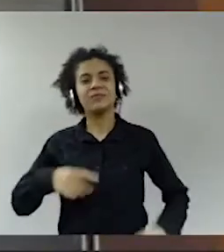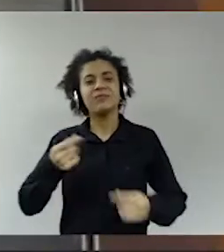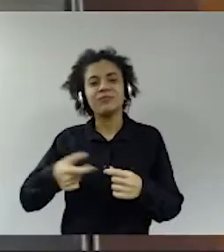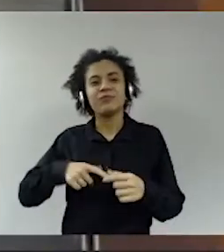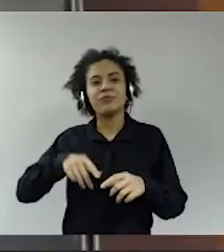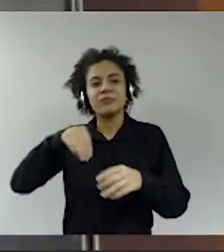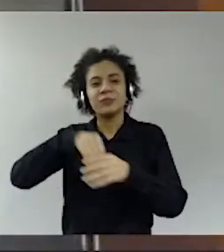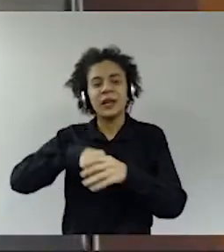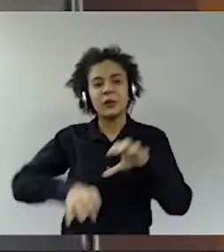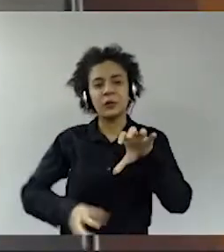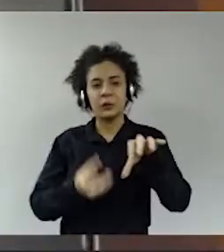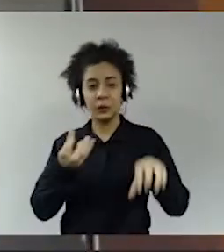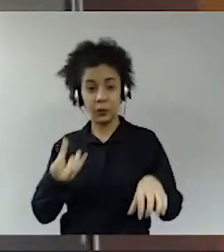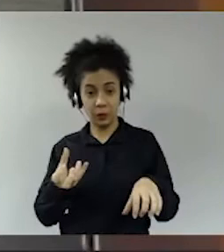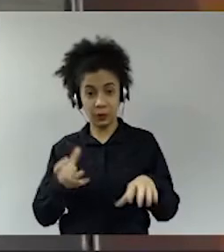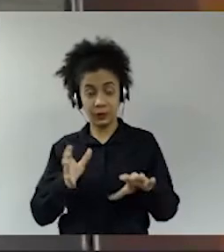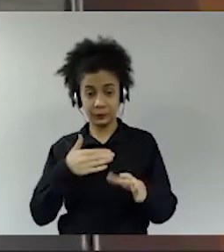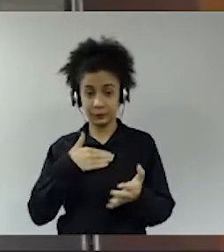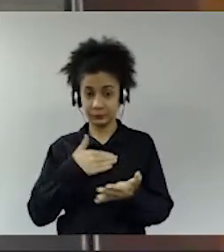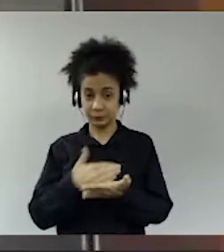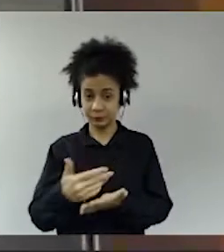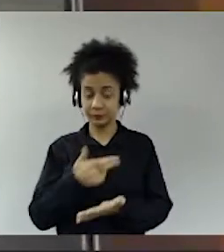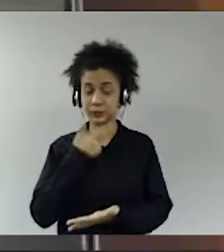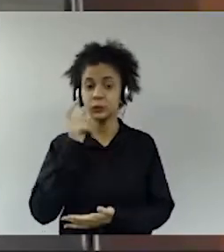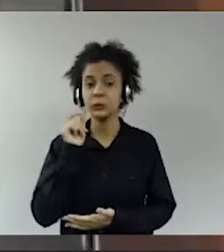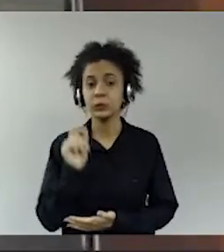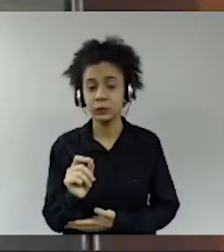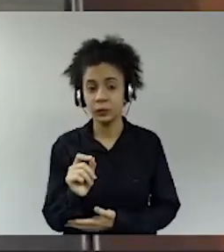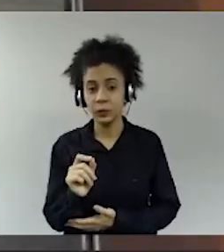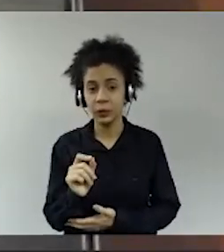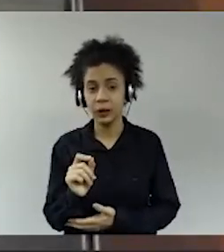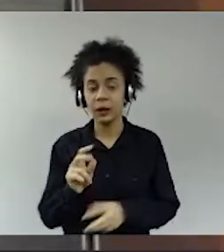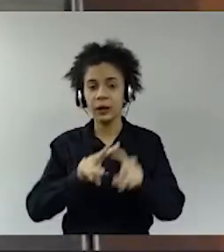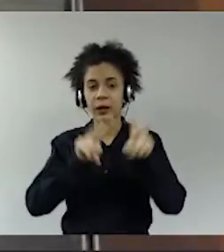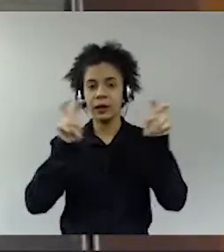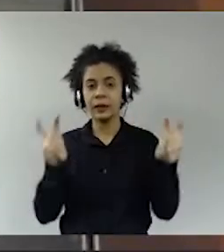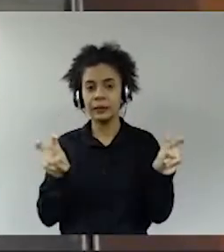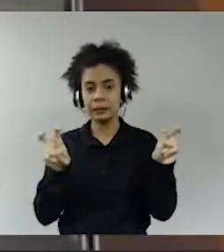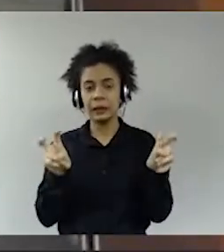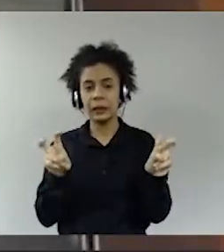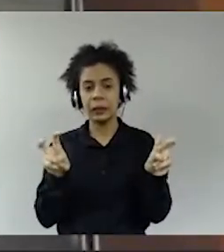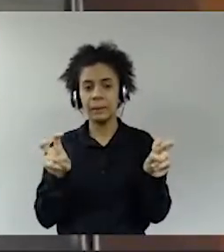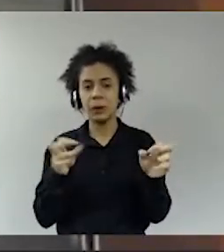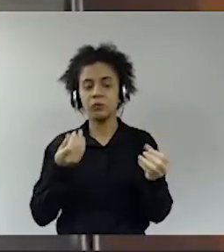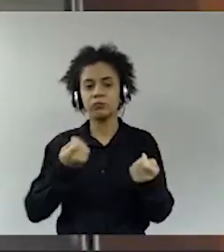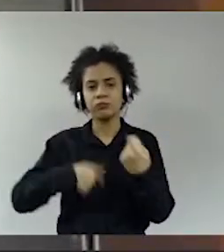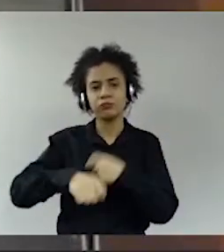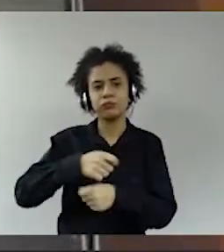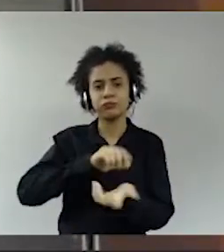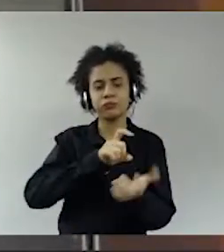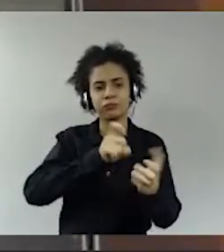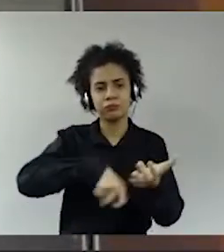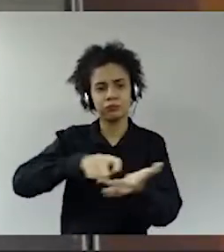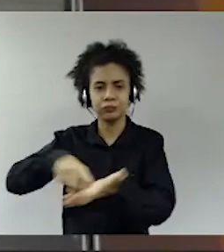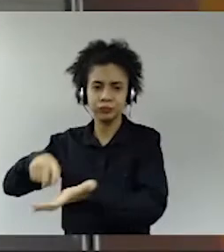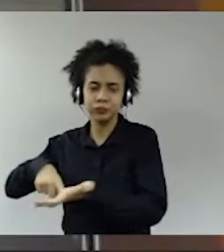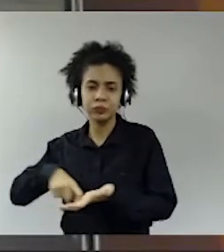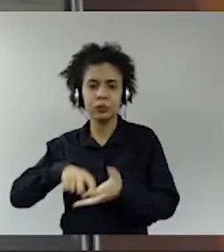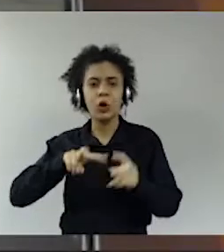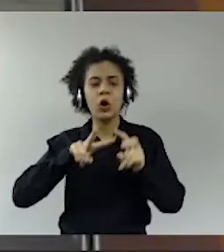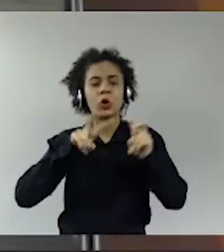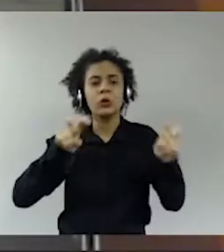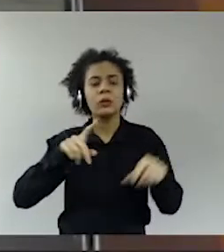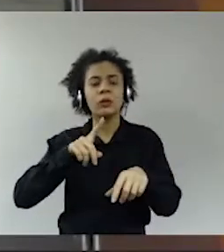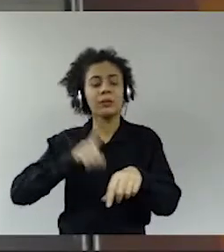Congresso Nacional. Eu começo dizendo, já que o tema é sobre tributação em tempos de